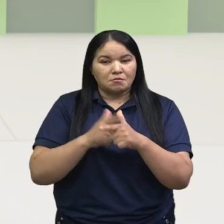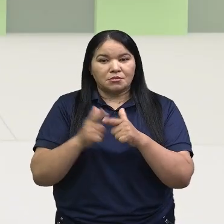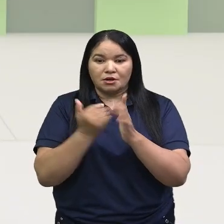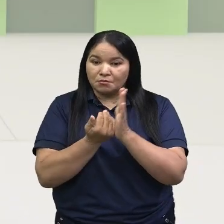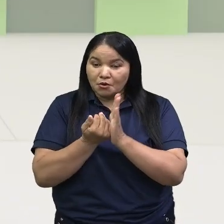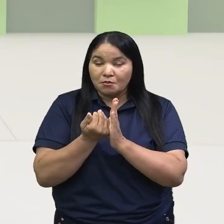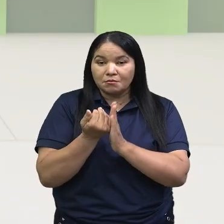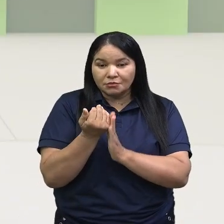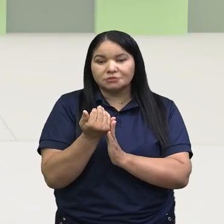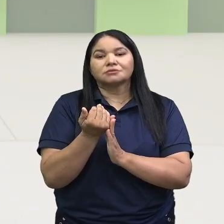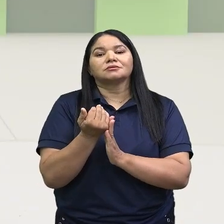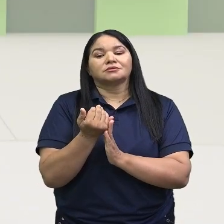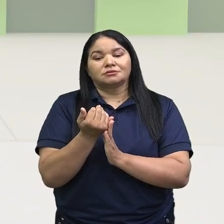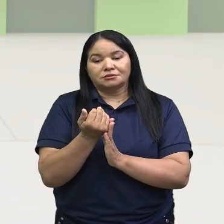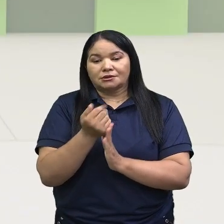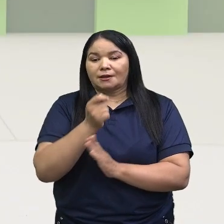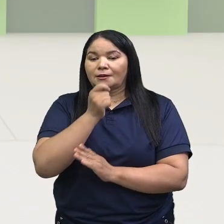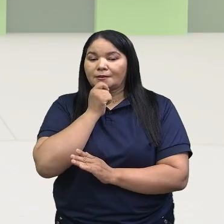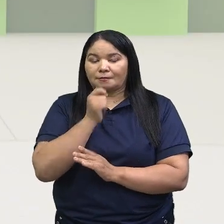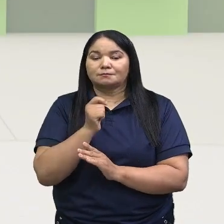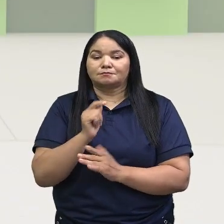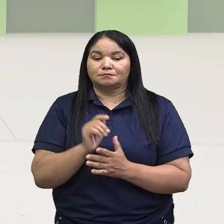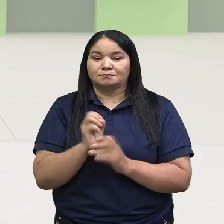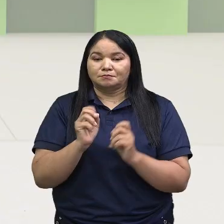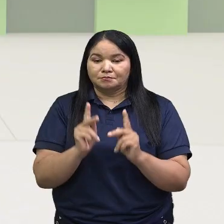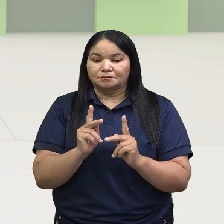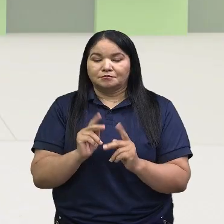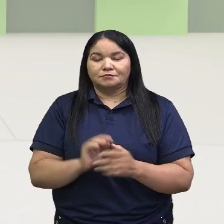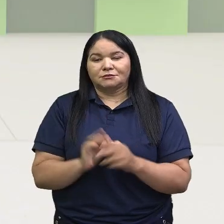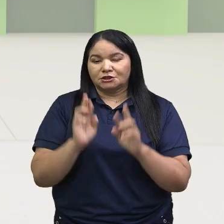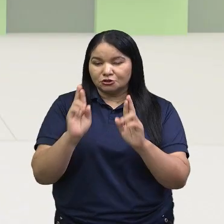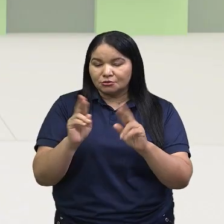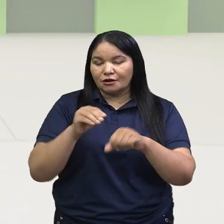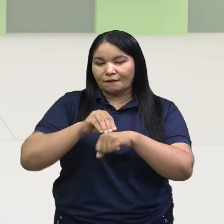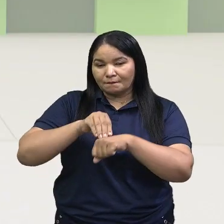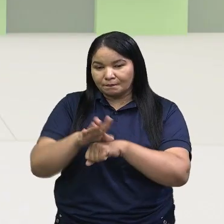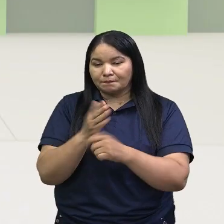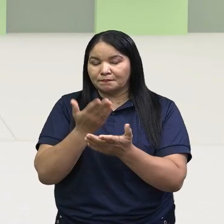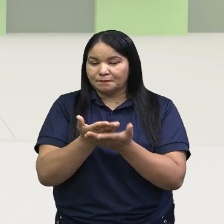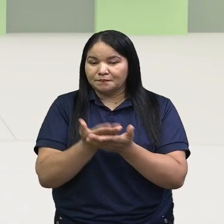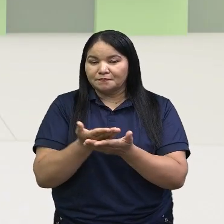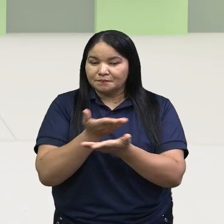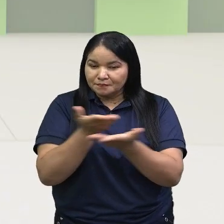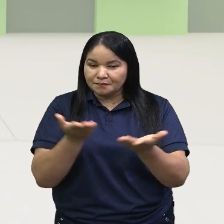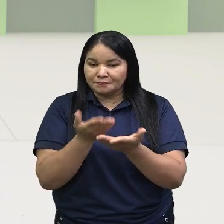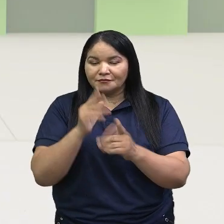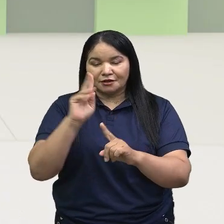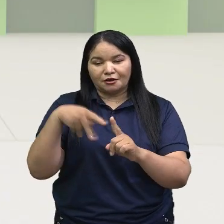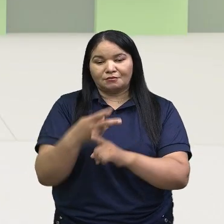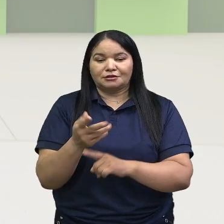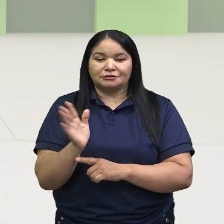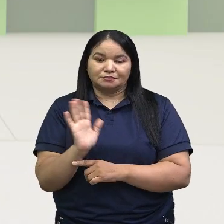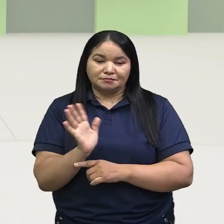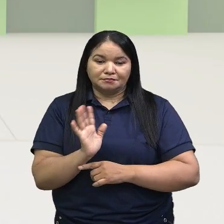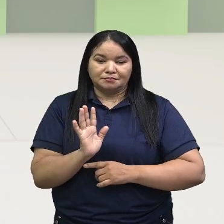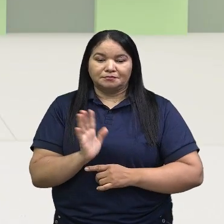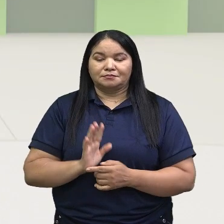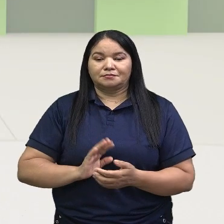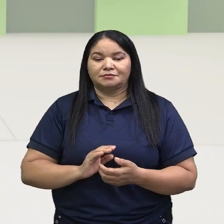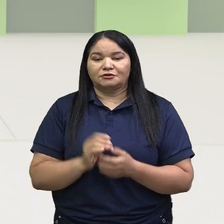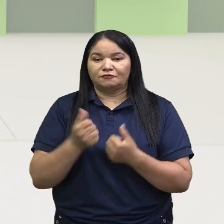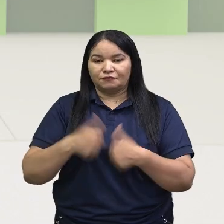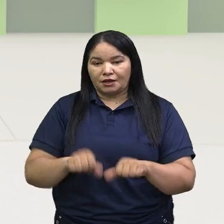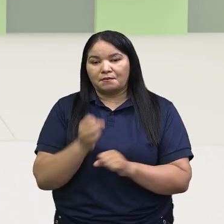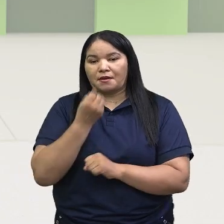intensificando os problemas relacionados às mudanças climáticas. Espero ter contribuído com a aula de vocês. Até uma próxima oportunidade. Tchau,